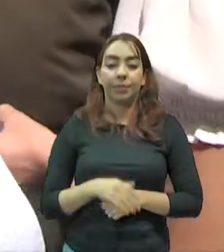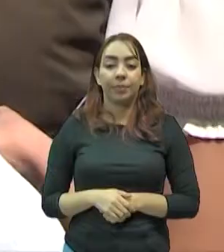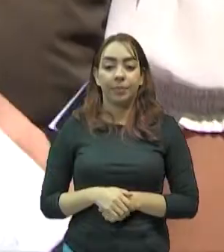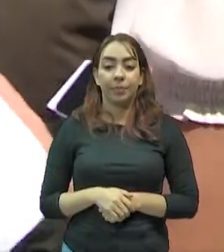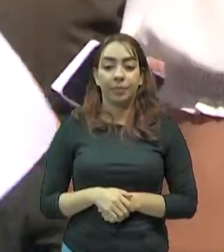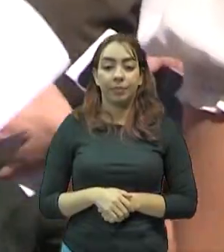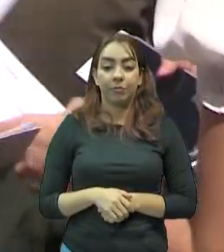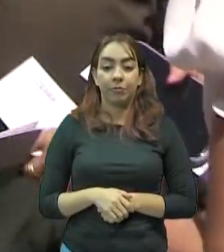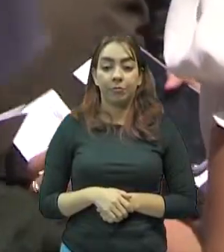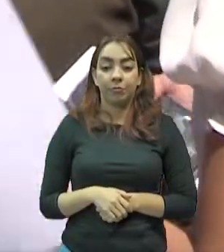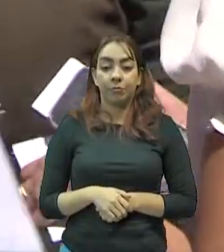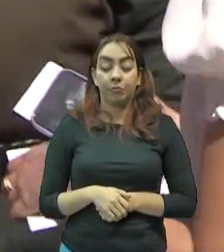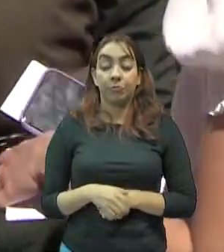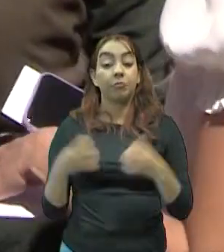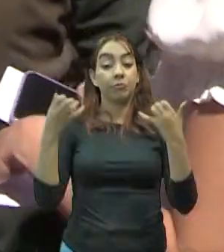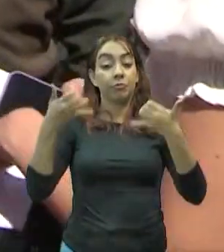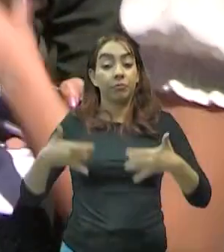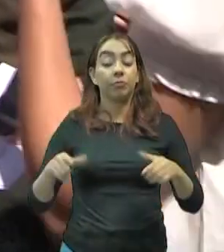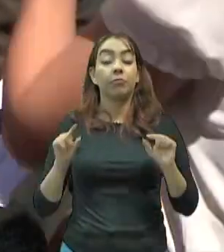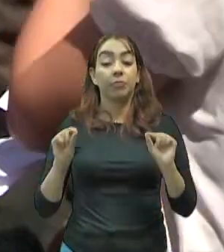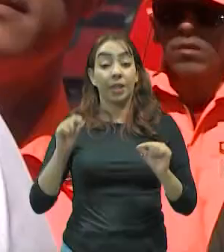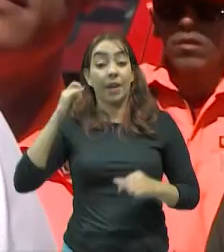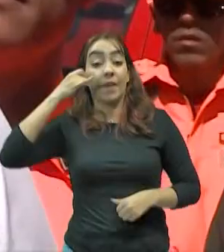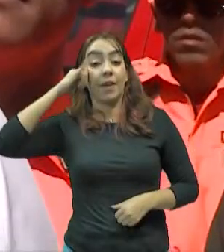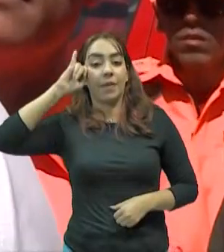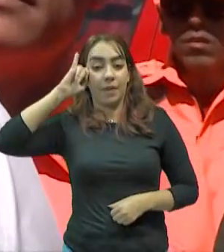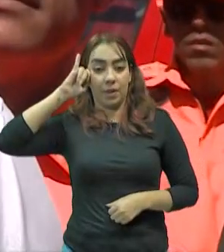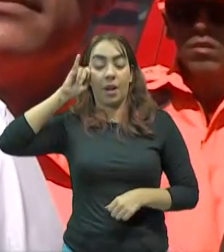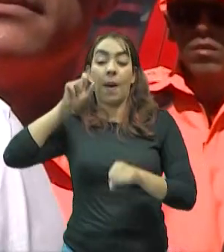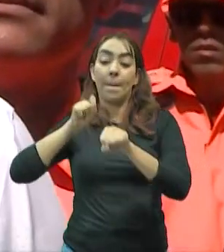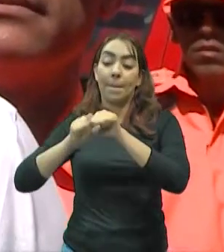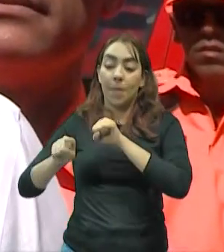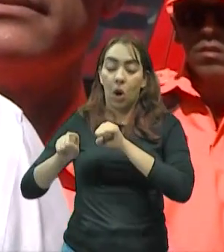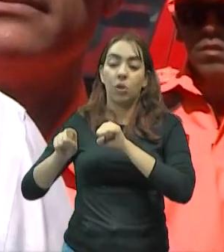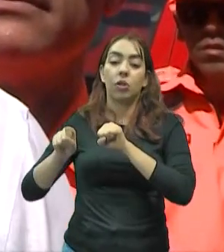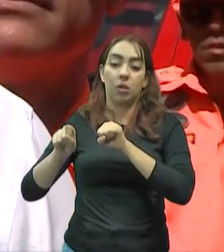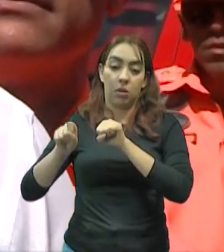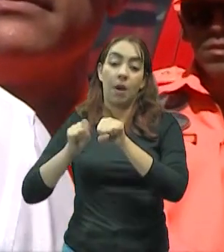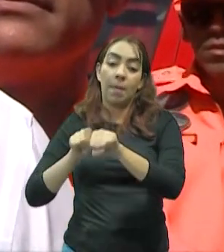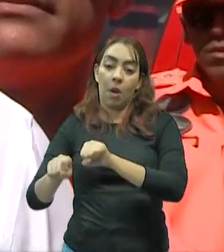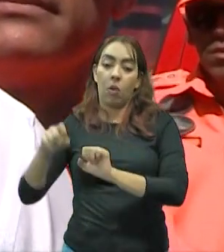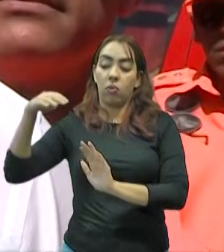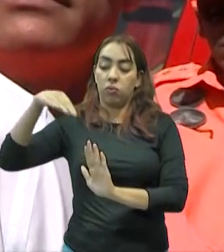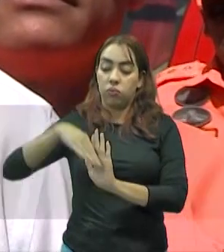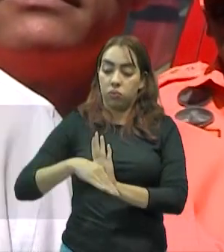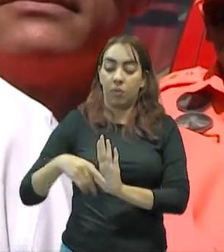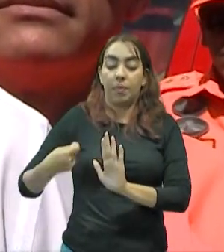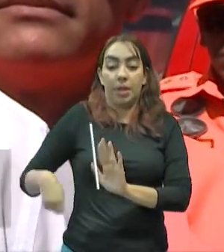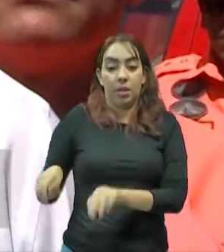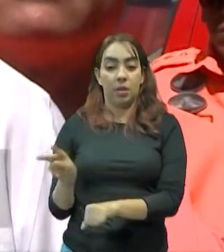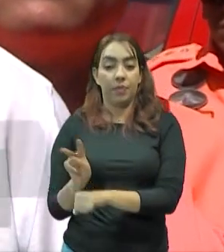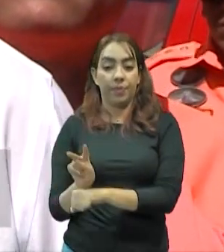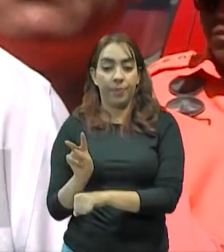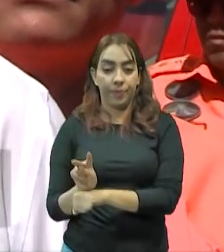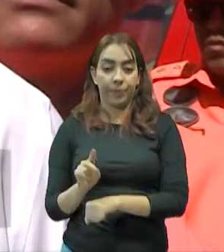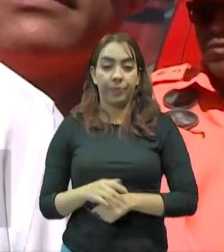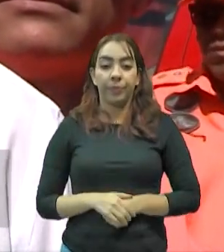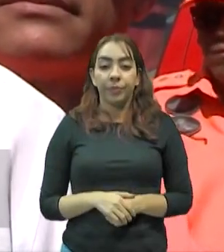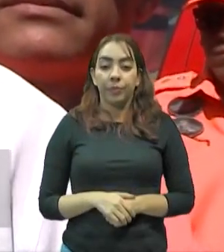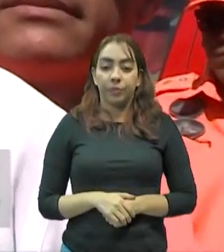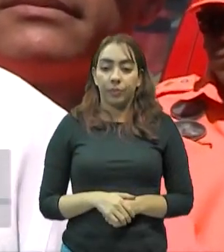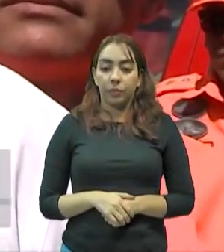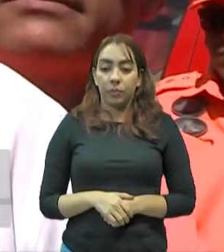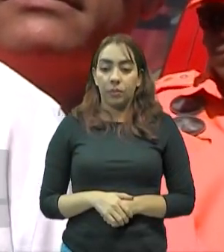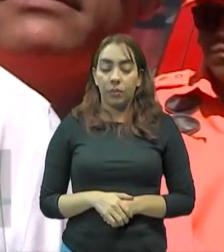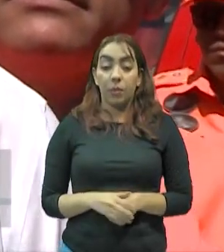reduzir os índices de homicídio na capital e no interior há uma necessidade de nós melhorarmos ainda mais os índices nós temos reduzido os índices